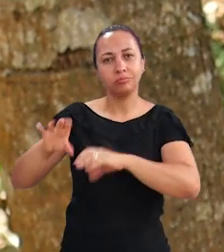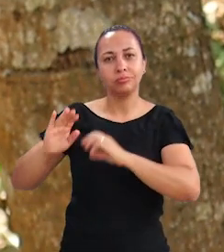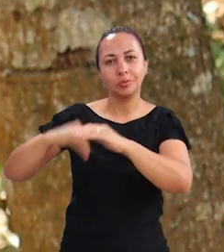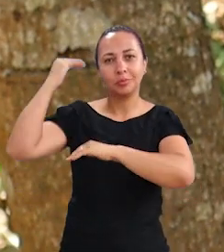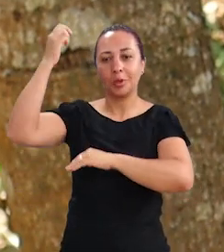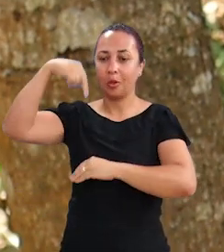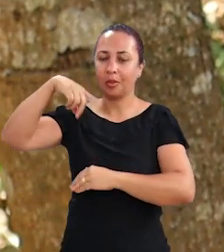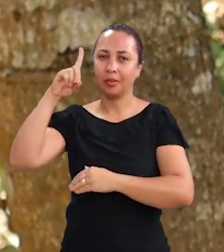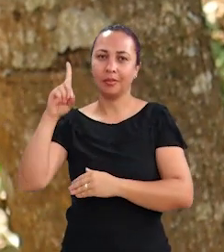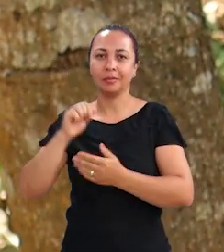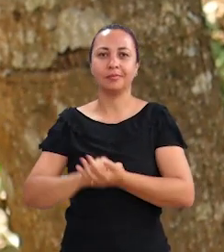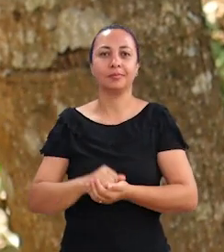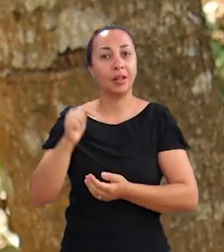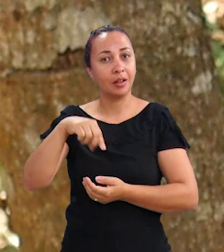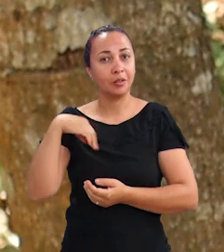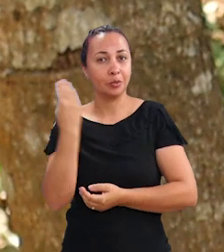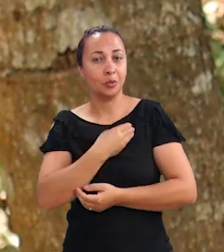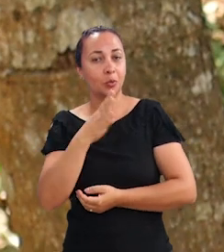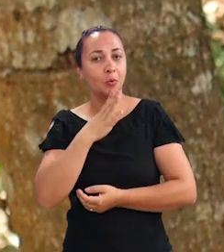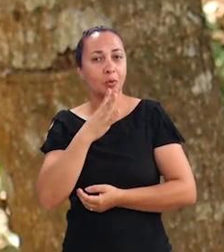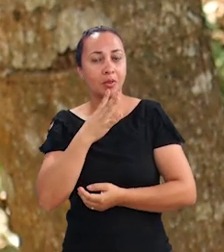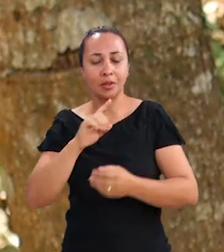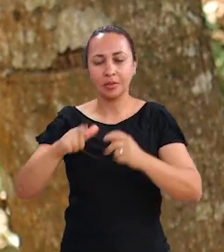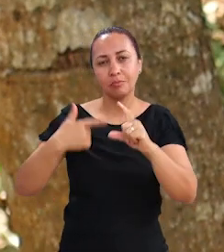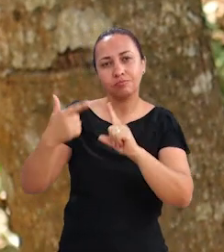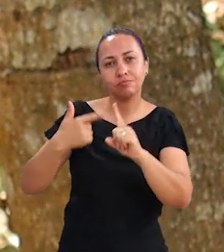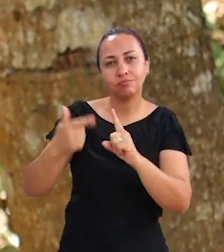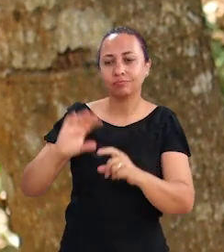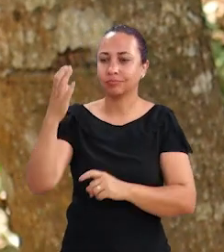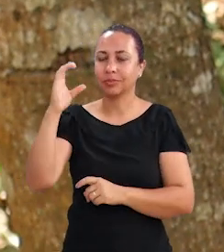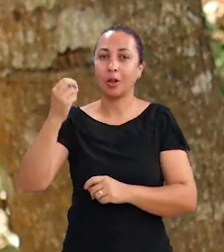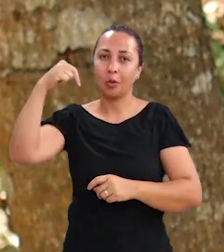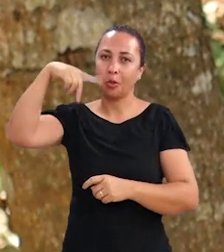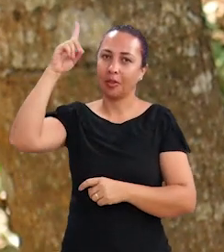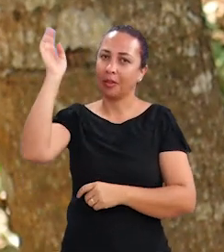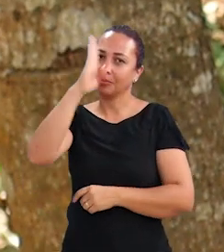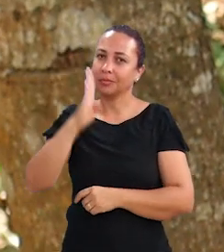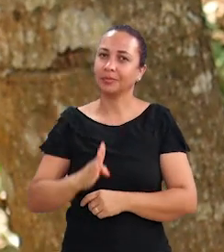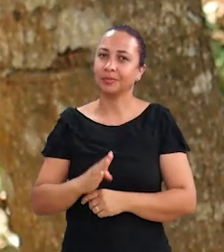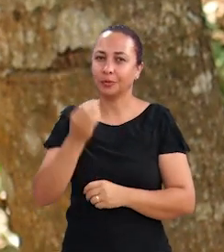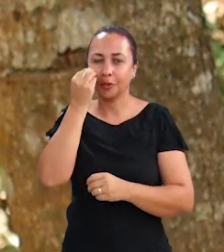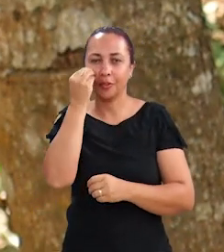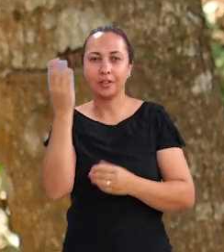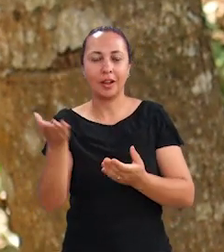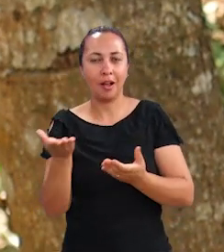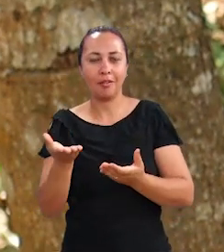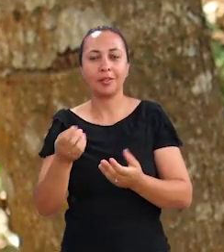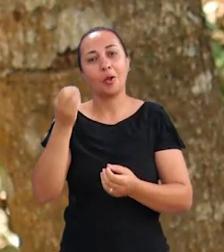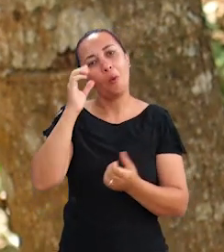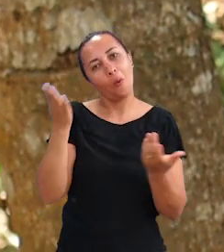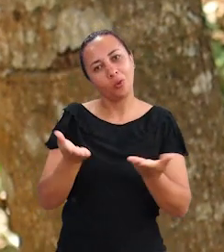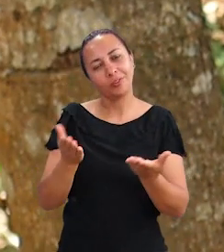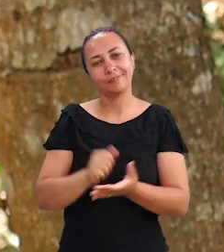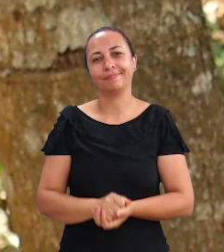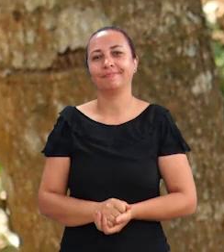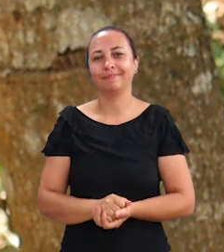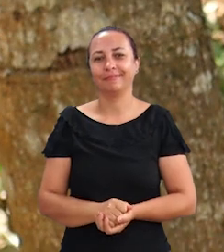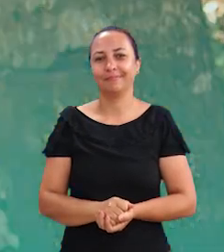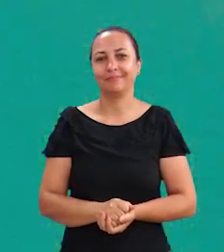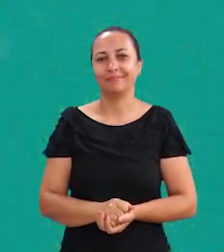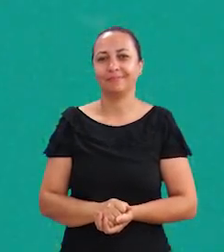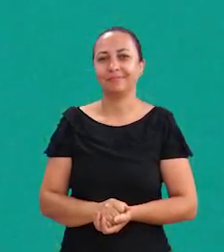superior nordestinas. Aqui a gente conhece as produções científicas do Nordeste brasileiro. Veja agora as que vamos acompanhar